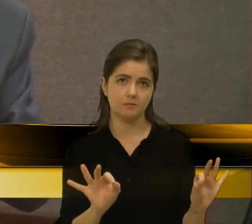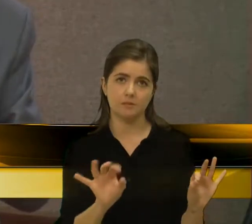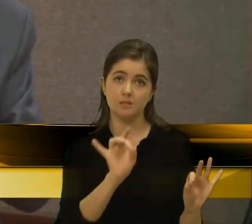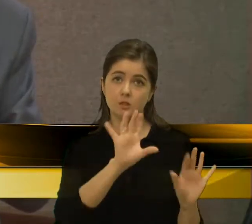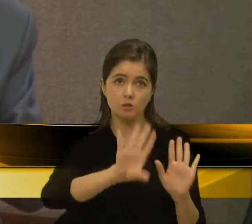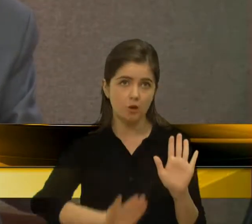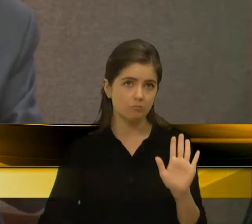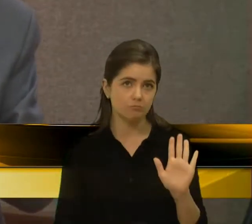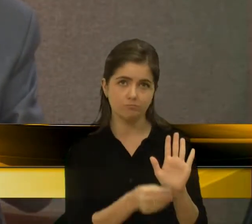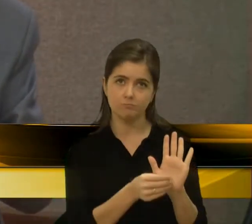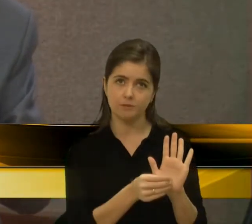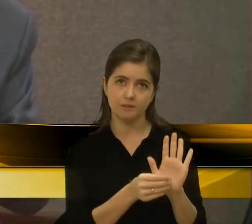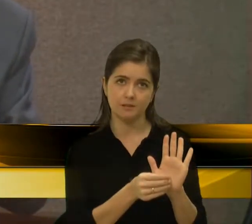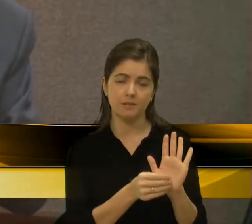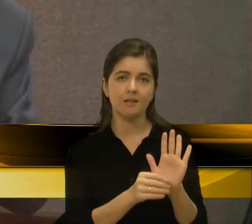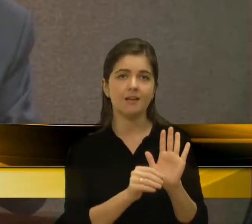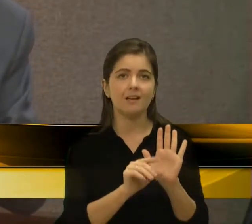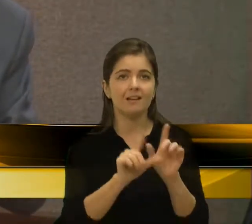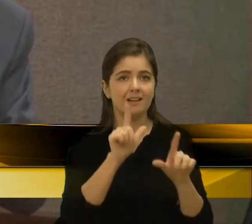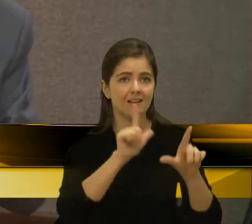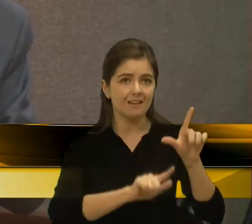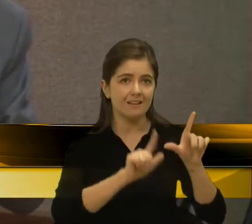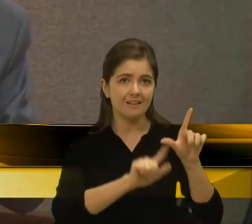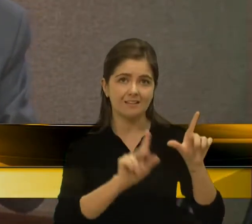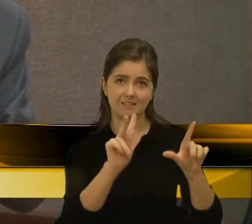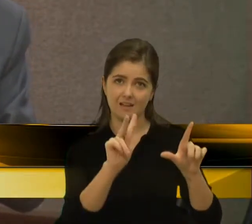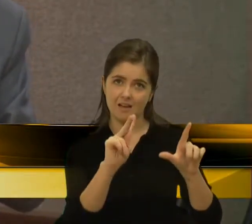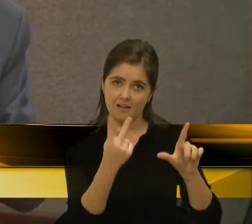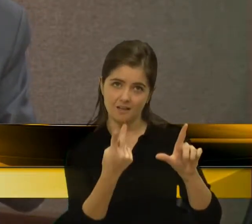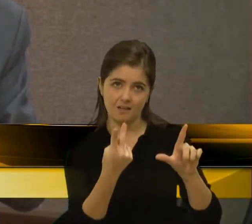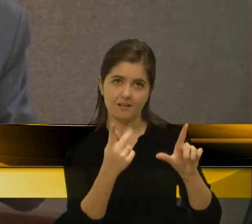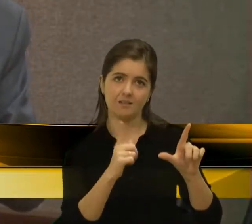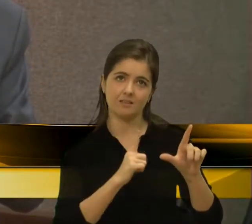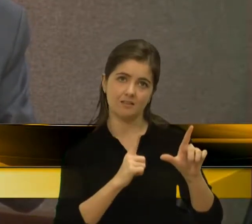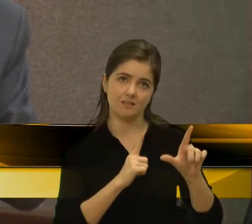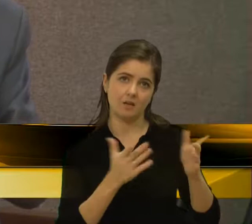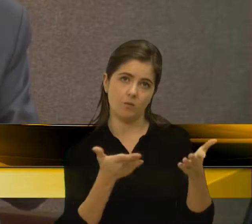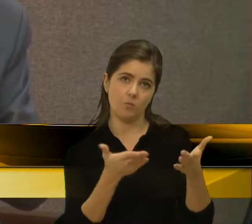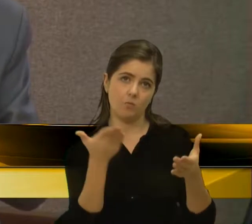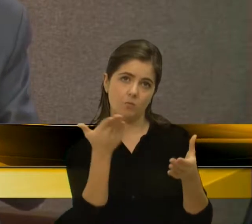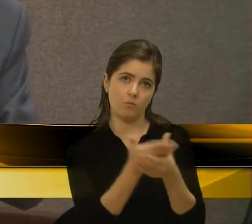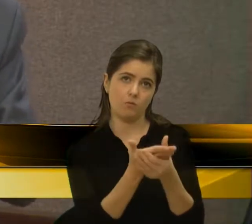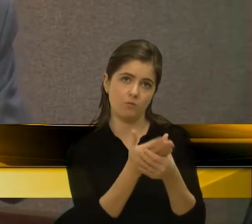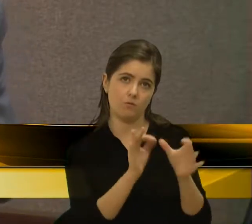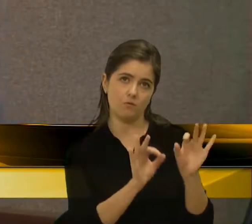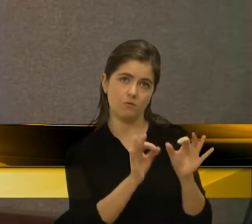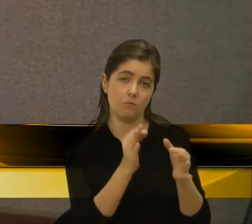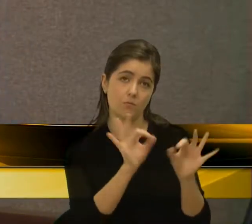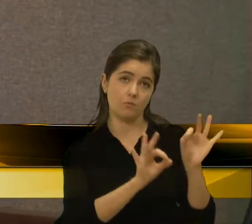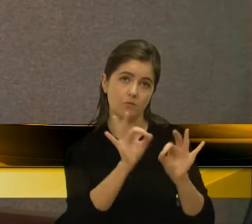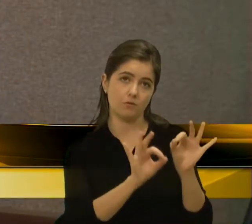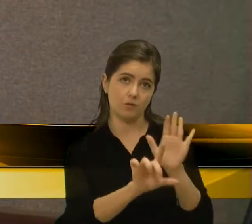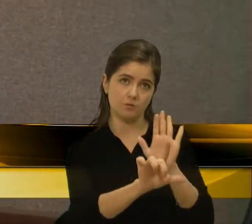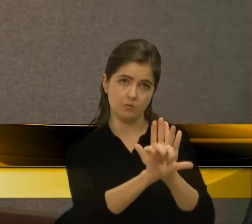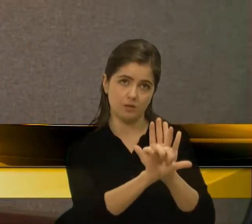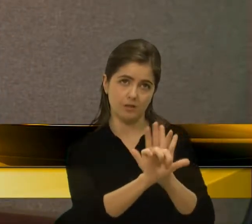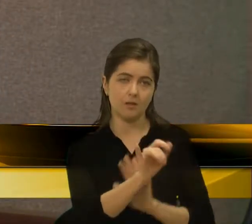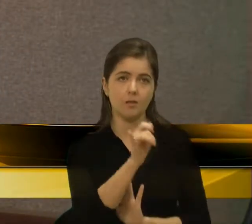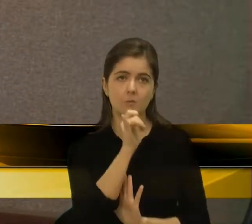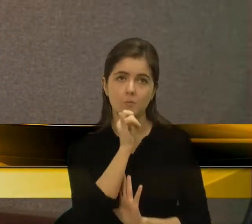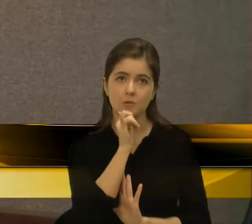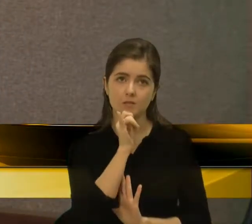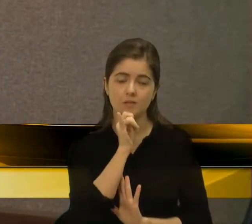acrescente a letra H ao projeto de lei existente hoje e que inclui restaurantes